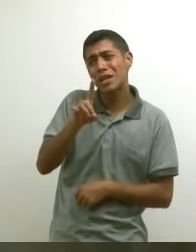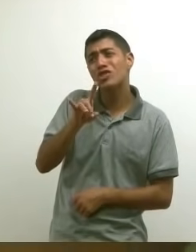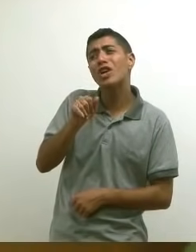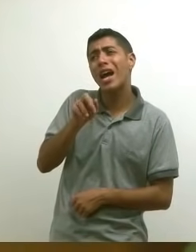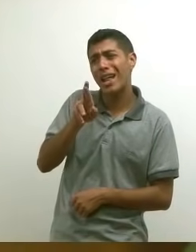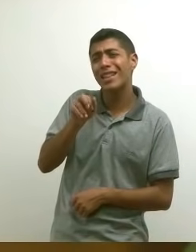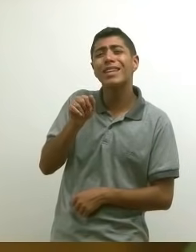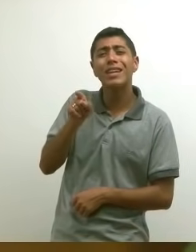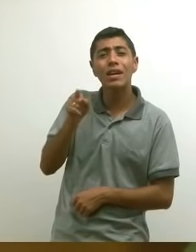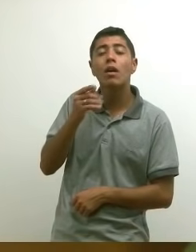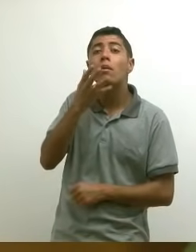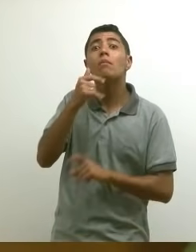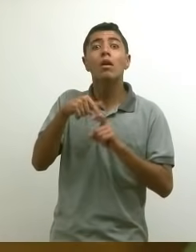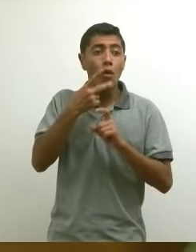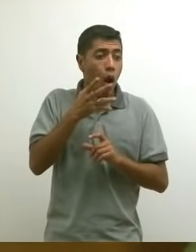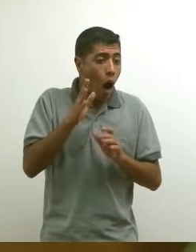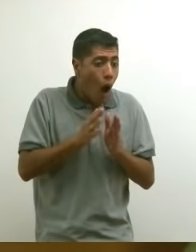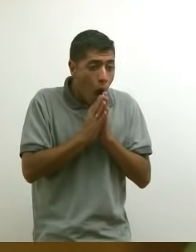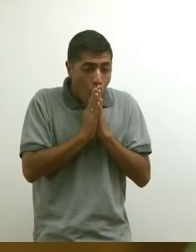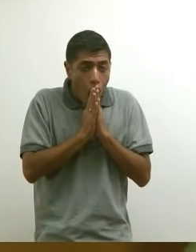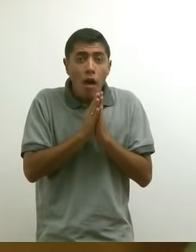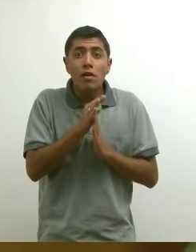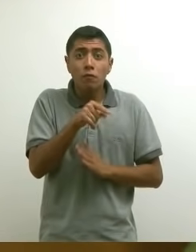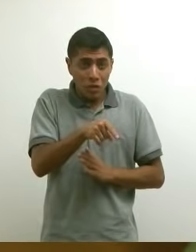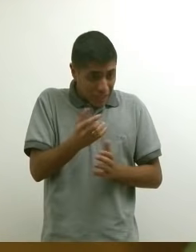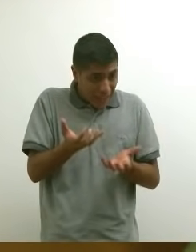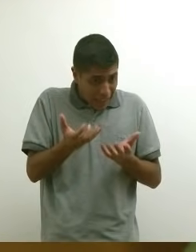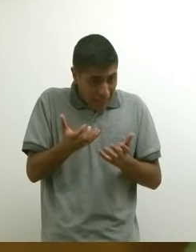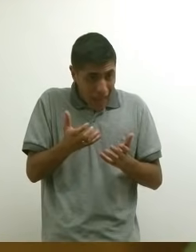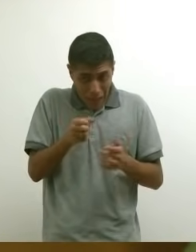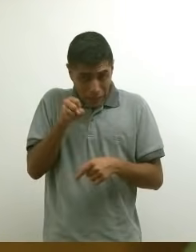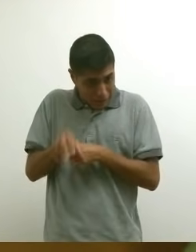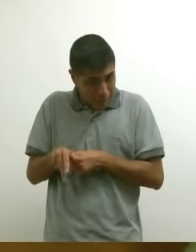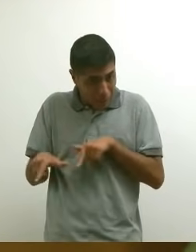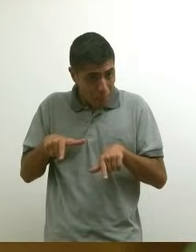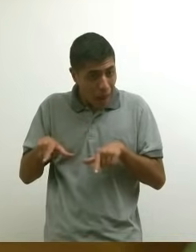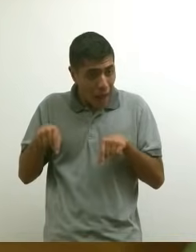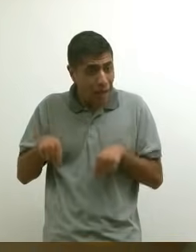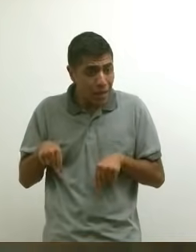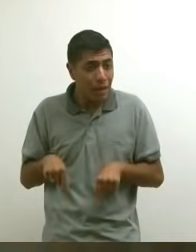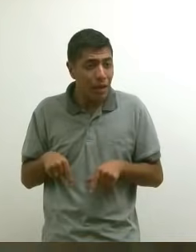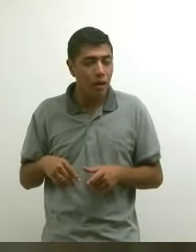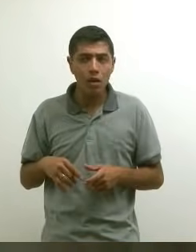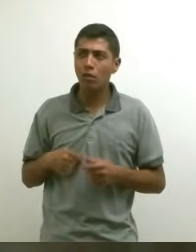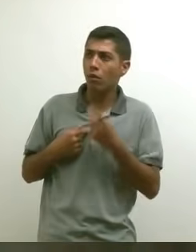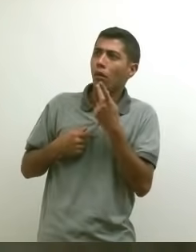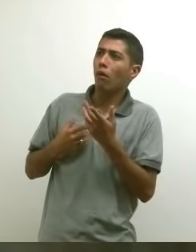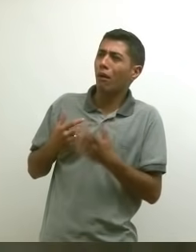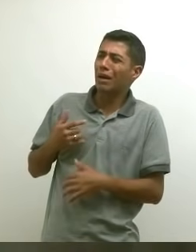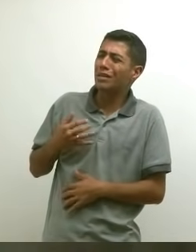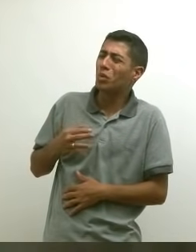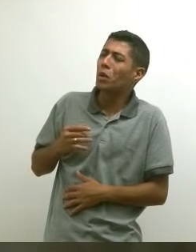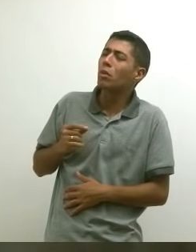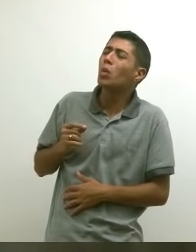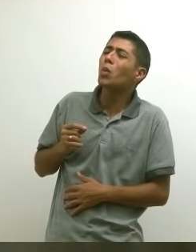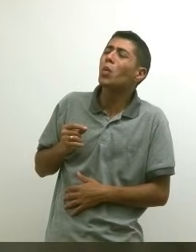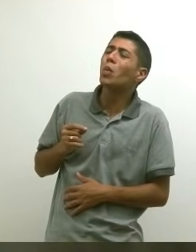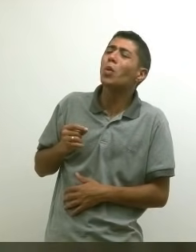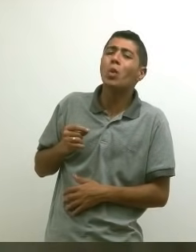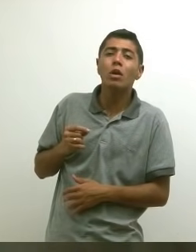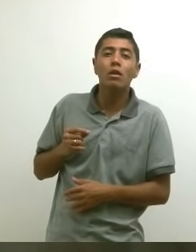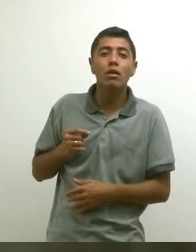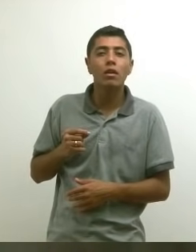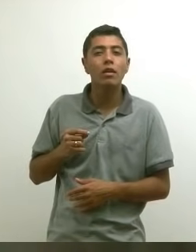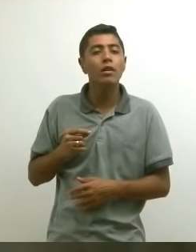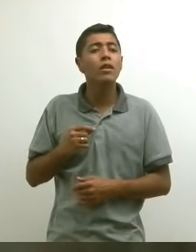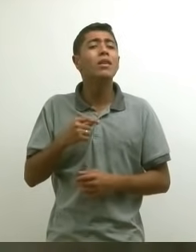porque ele falou que em torres não tem mais pediatras uma cidade ou seja havendo fnma de falta de pediatras talvez